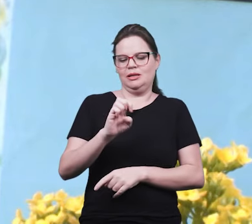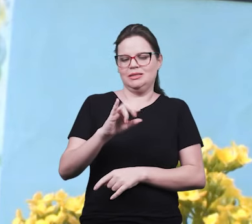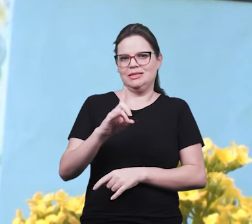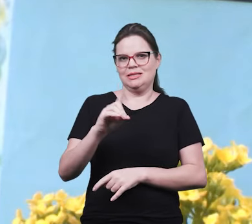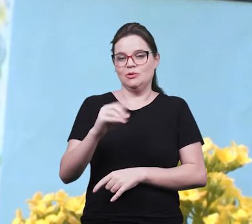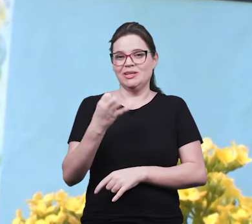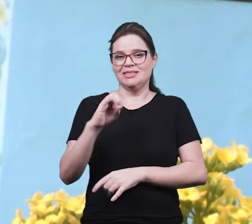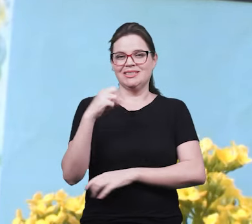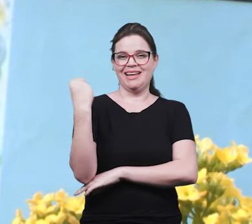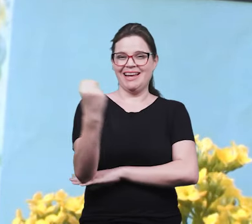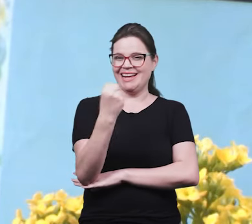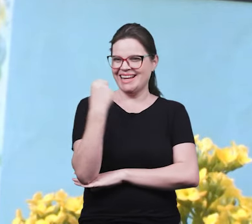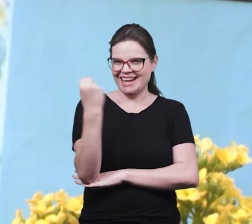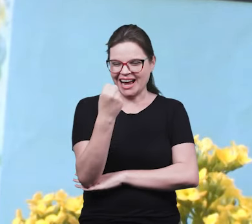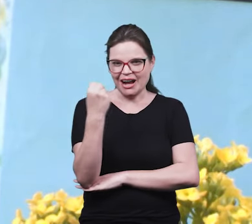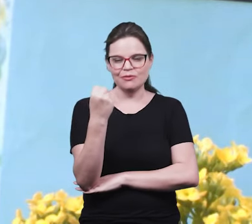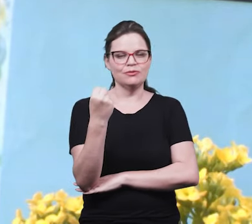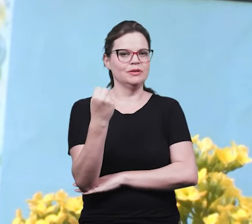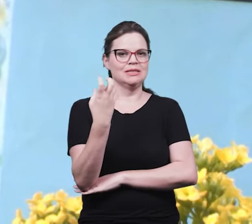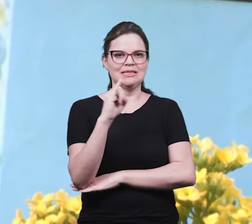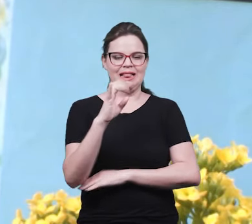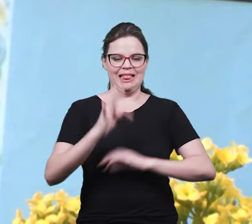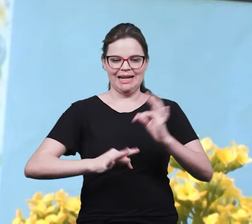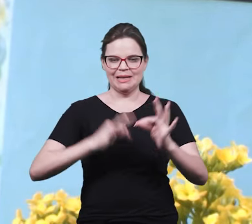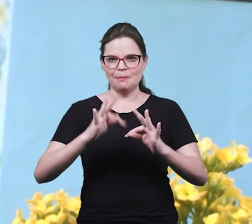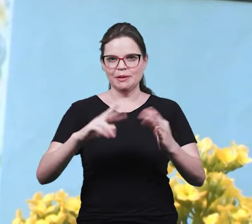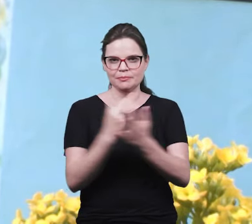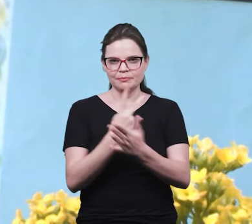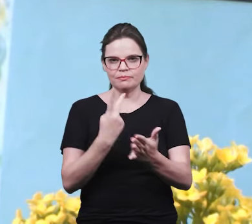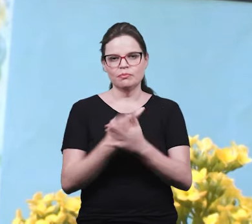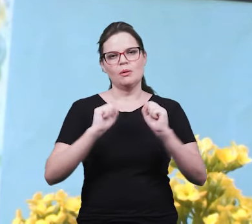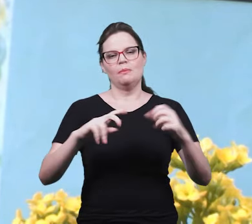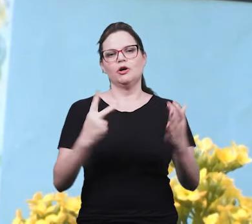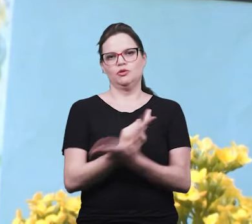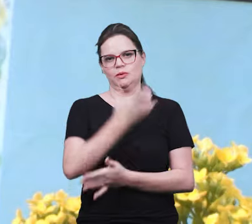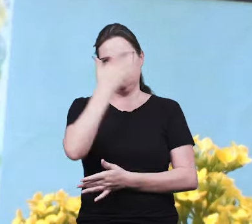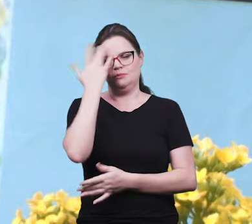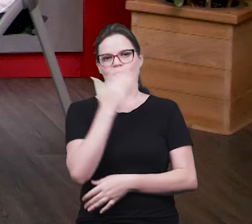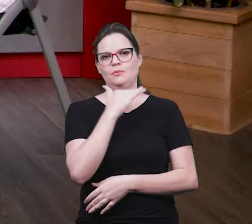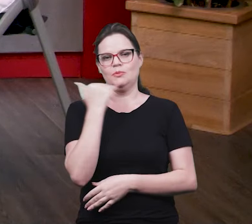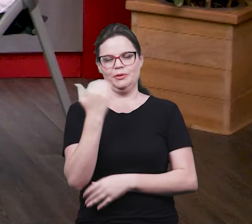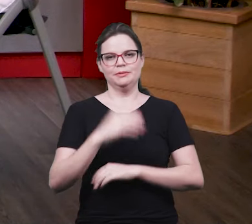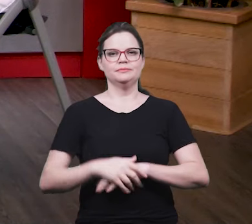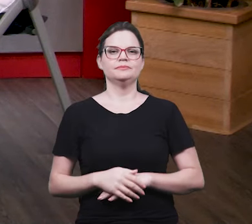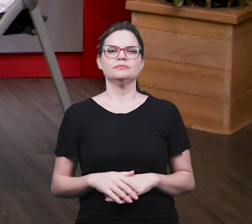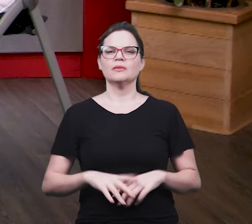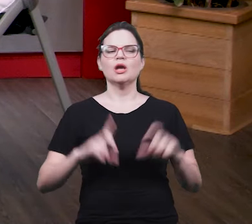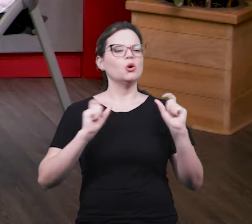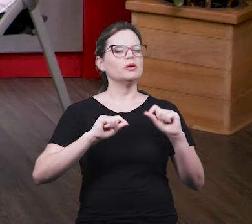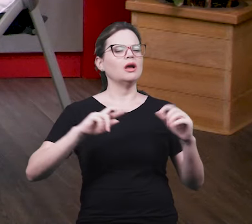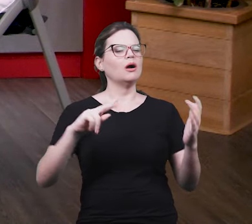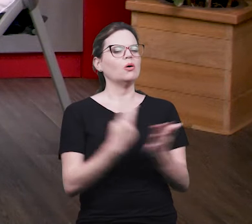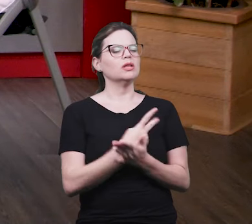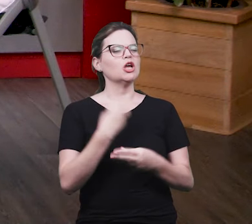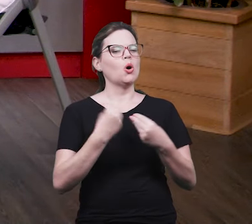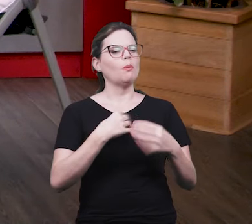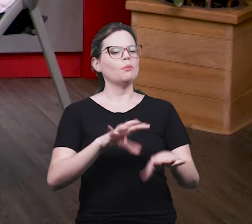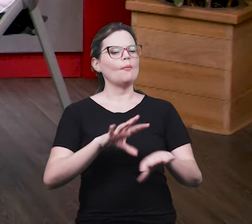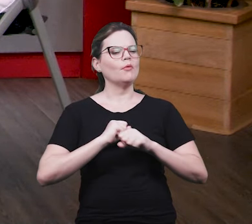não tratado adequadamente, ele pode levar o paciente a óbito. E quais seriam as causas do